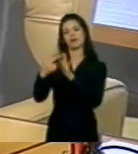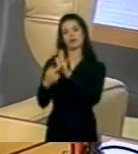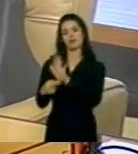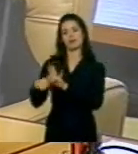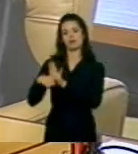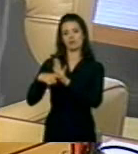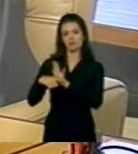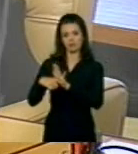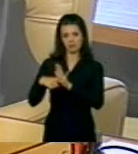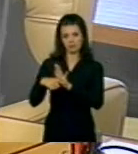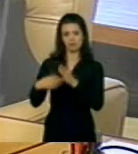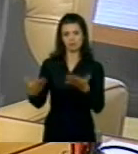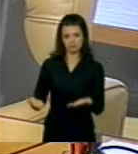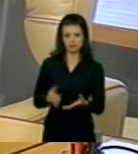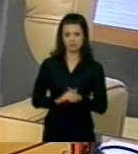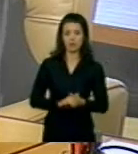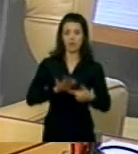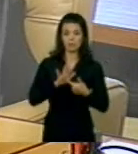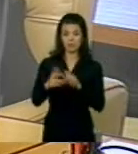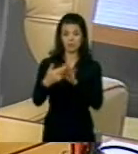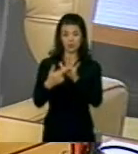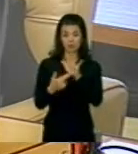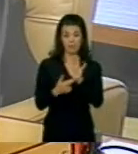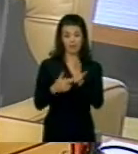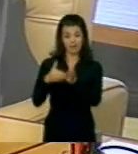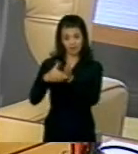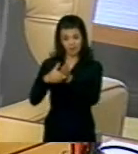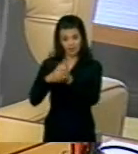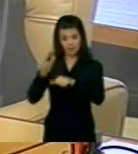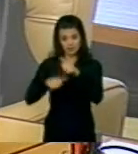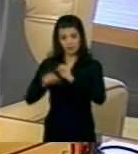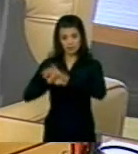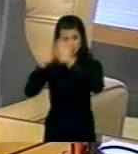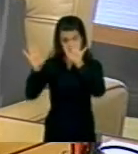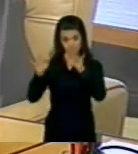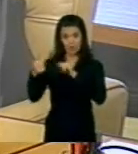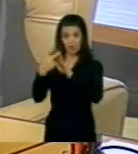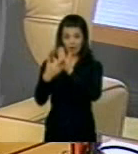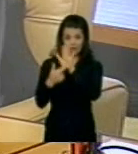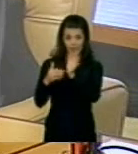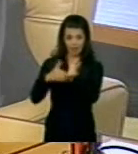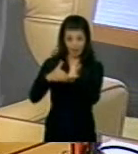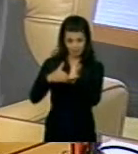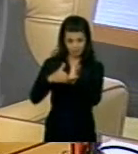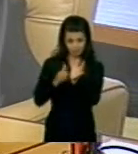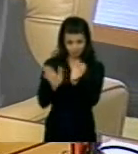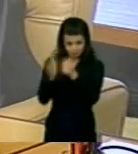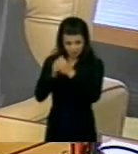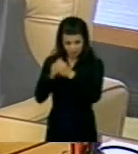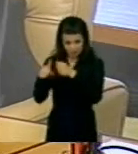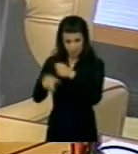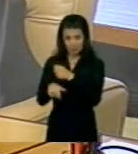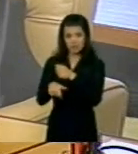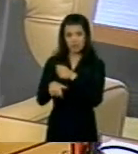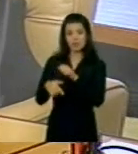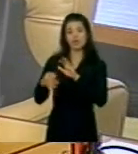supostamente implícita que se enuncia. É preciso, pois, que a regra implícita desvelada pelo